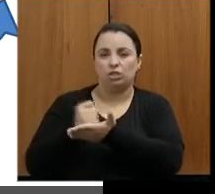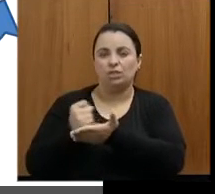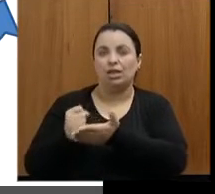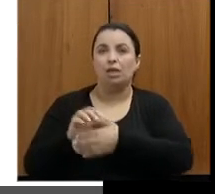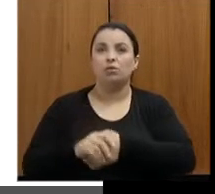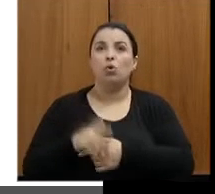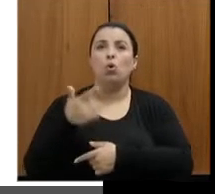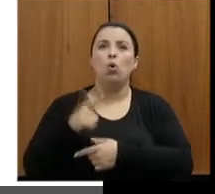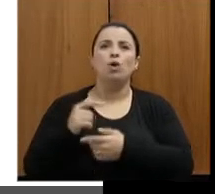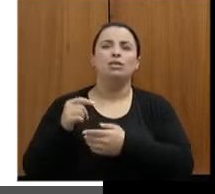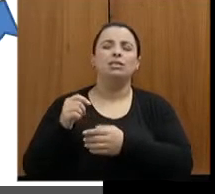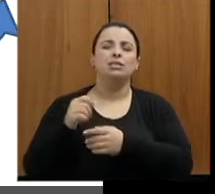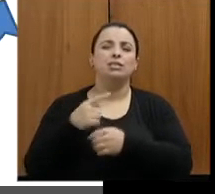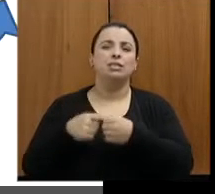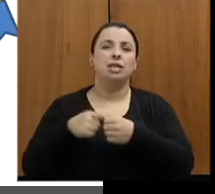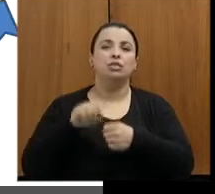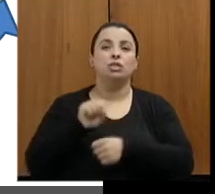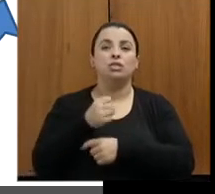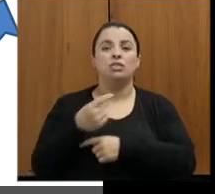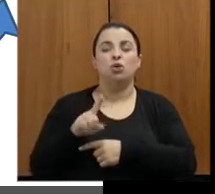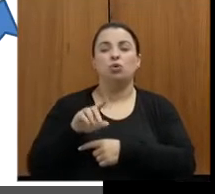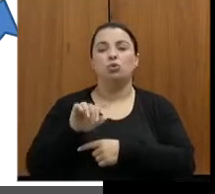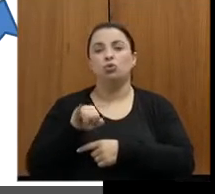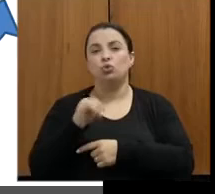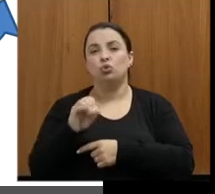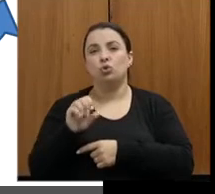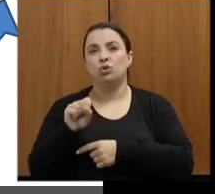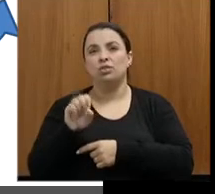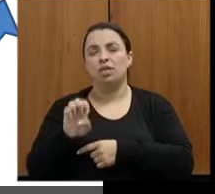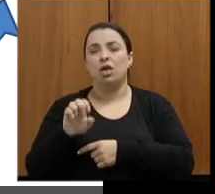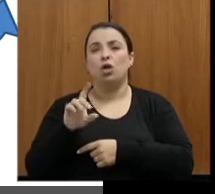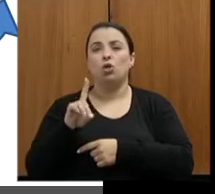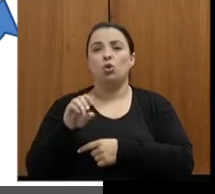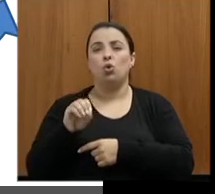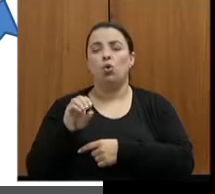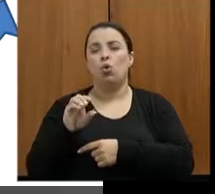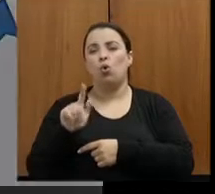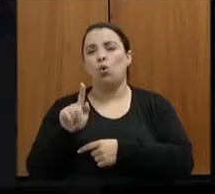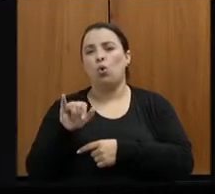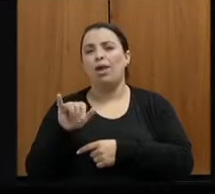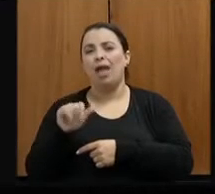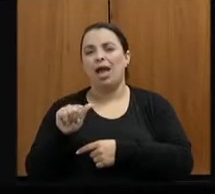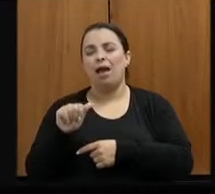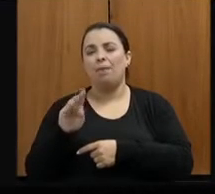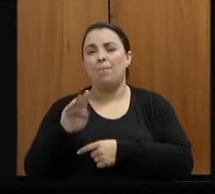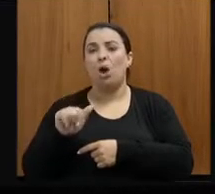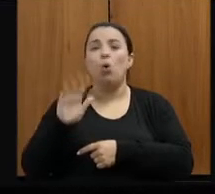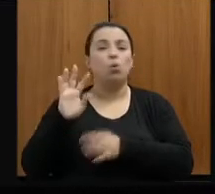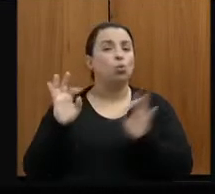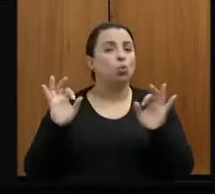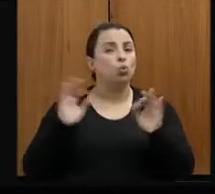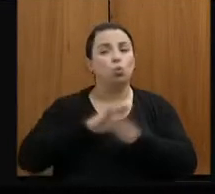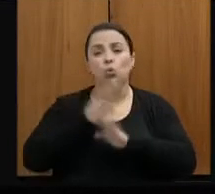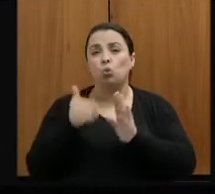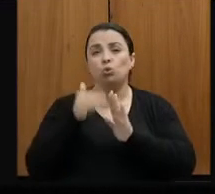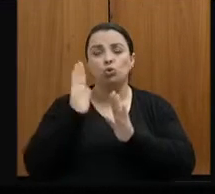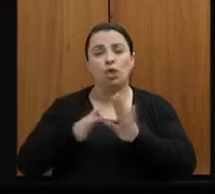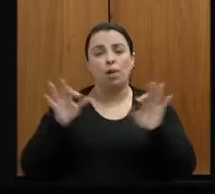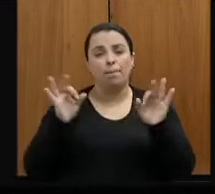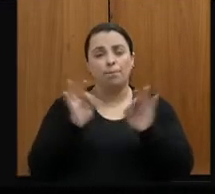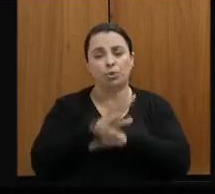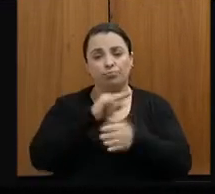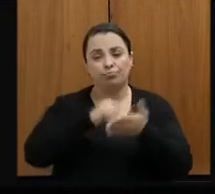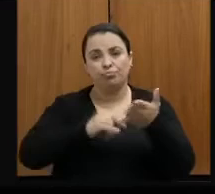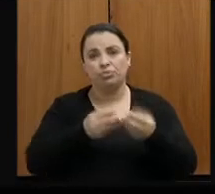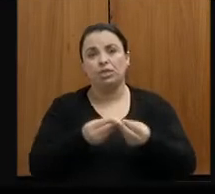José do Goiabal, foram 50 lotes, sendo todos entregues. Então, esses são os municípios que recebem o apoio direto da equipe técnica da agência